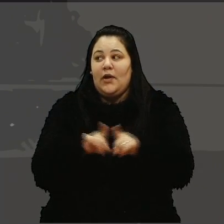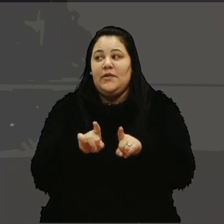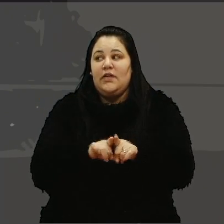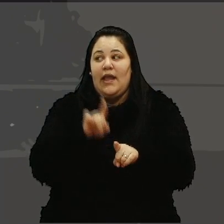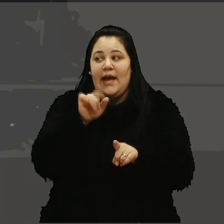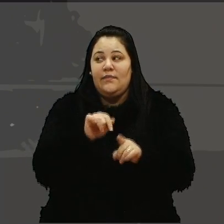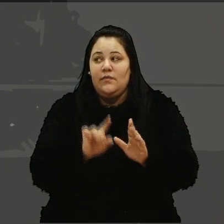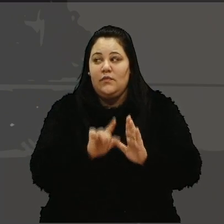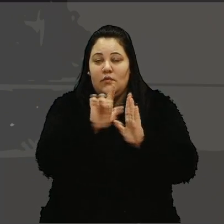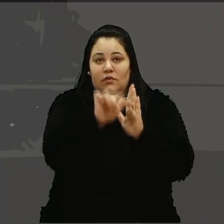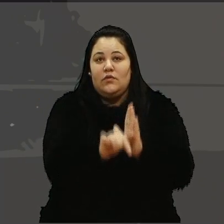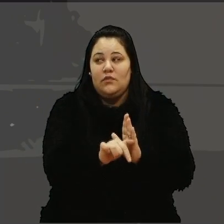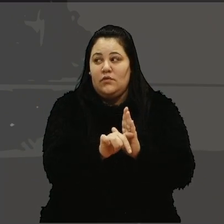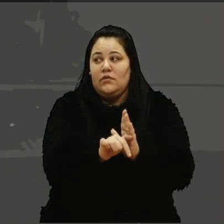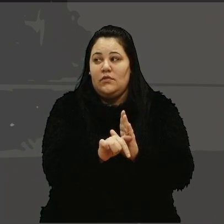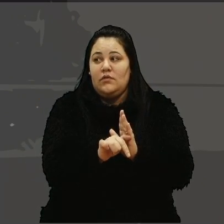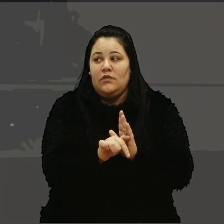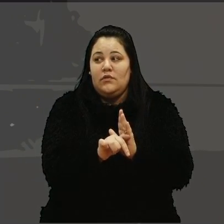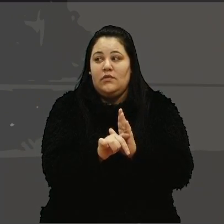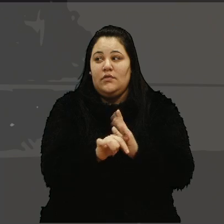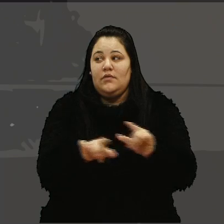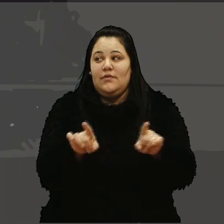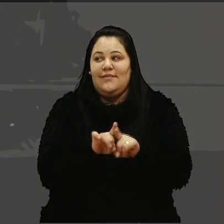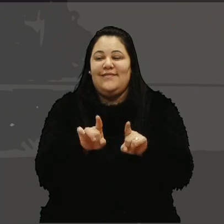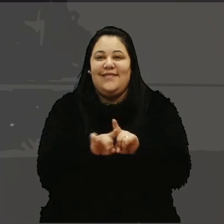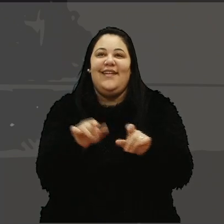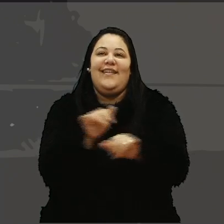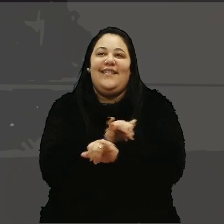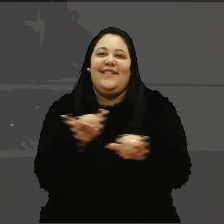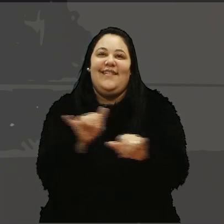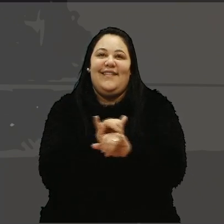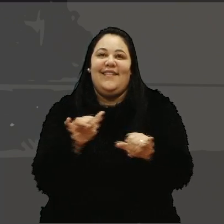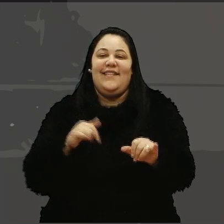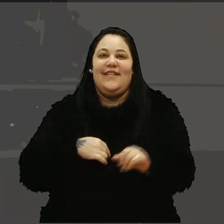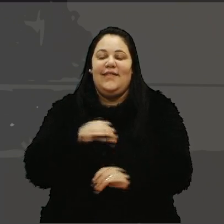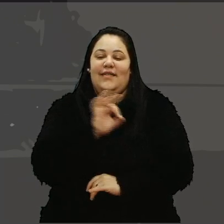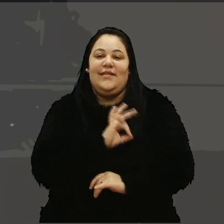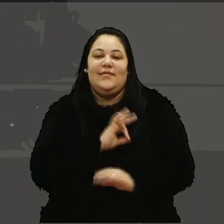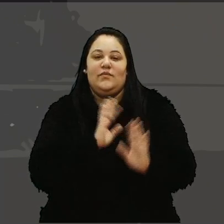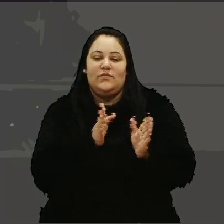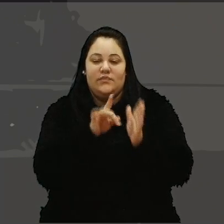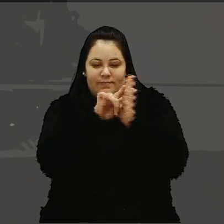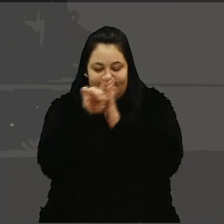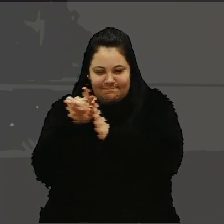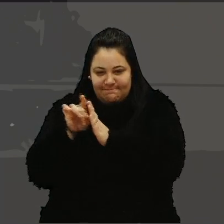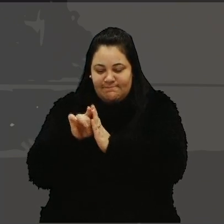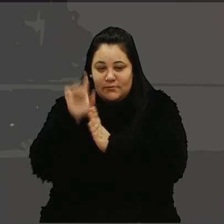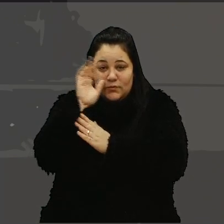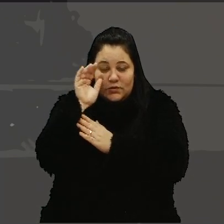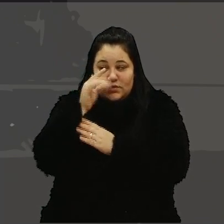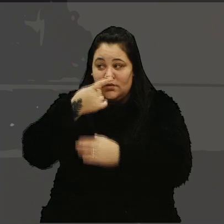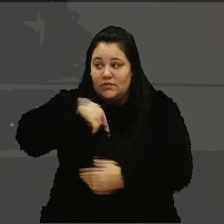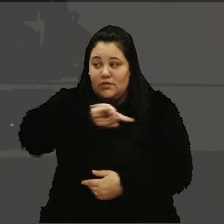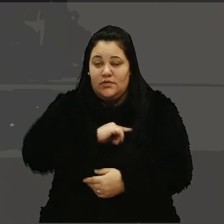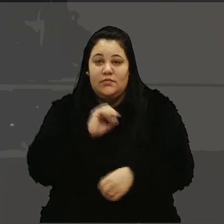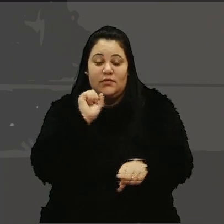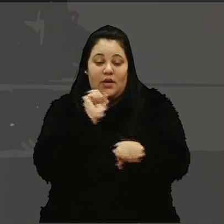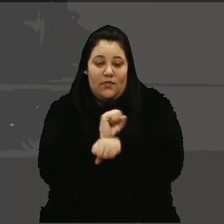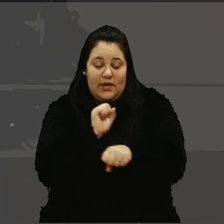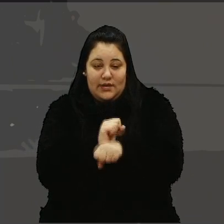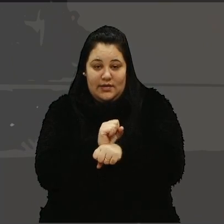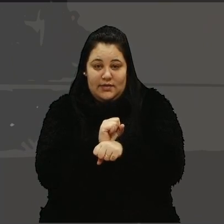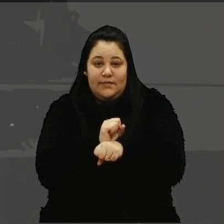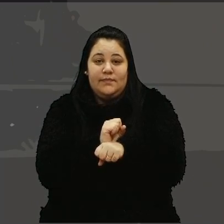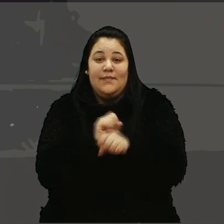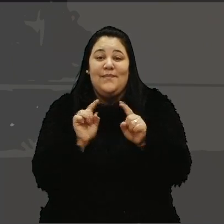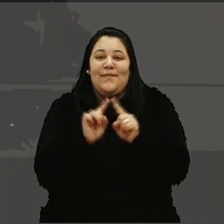Leo V fez uma reportagem sobre isso, a polícia está investigando, né? E a gente vai aguardar essa investigação, mas